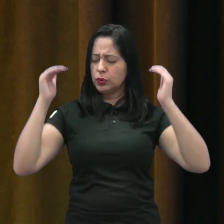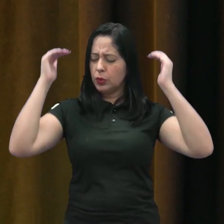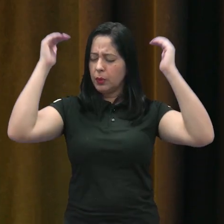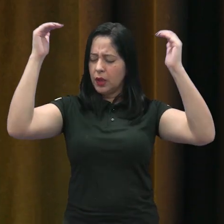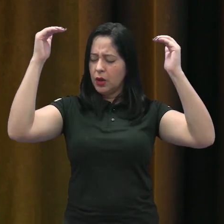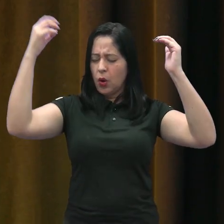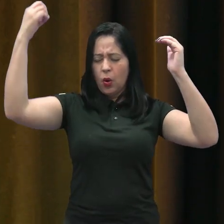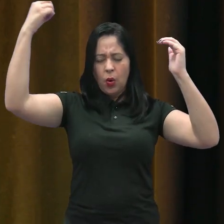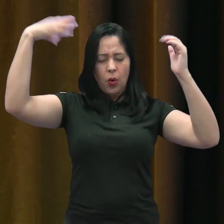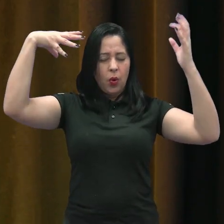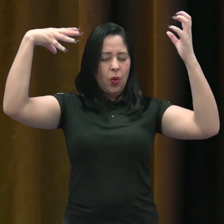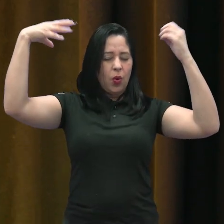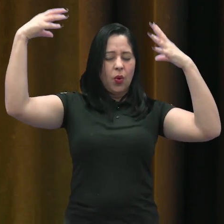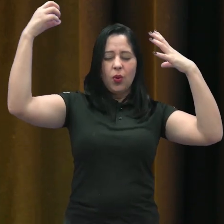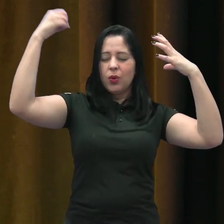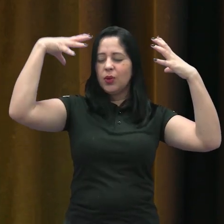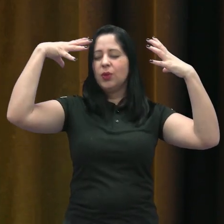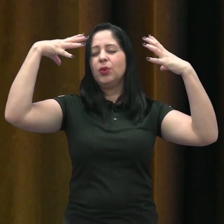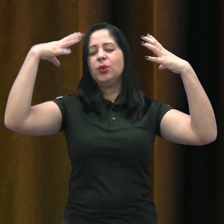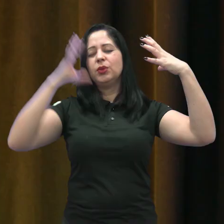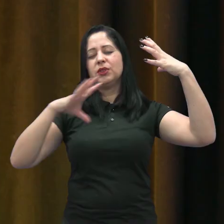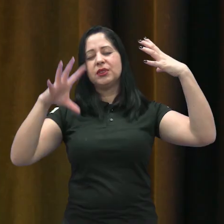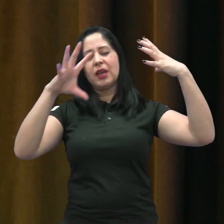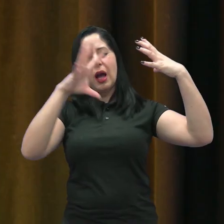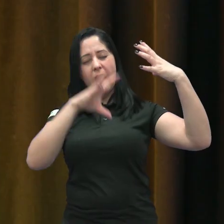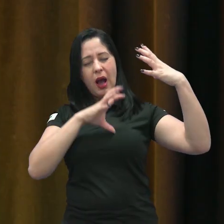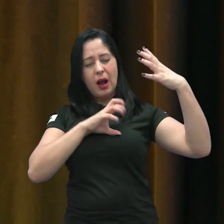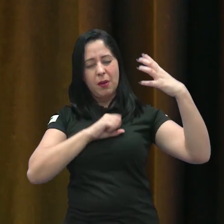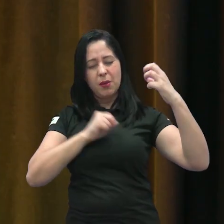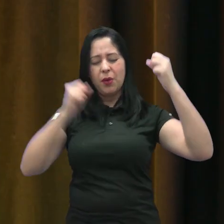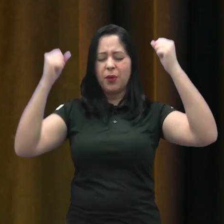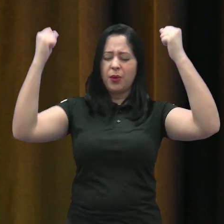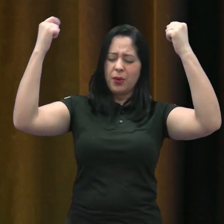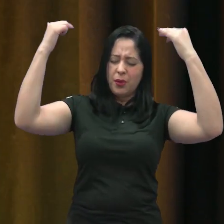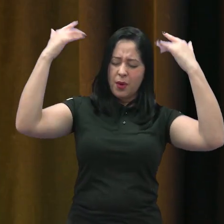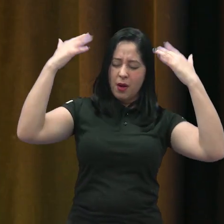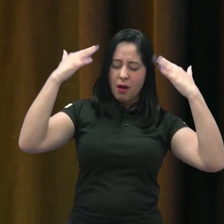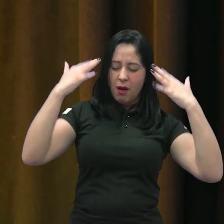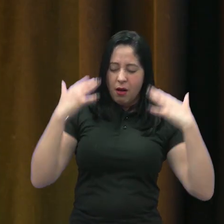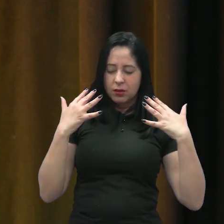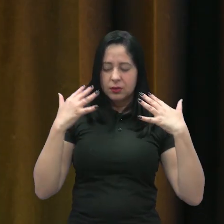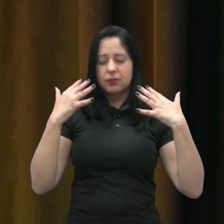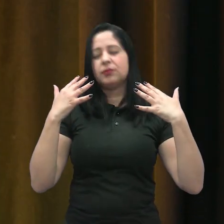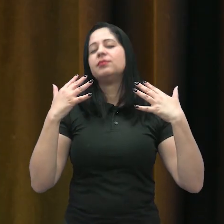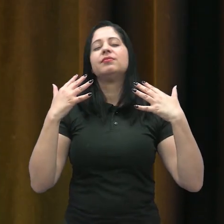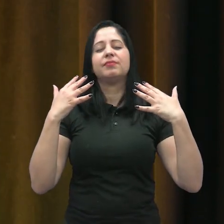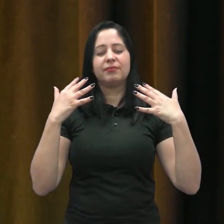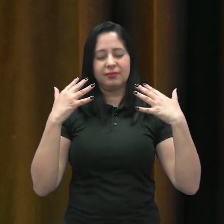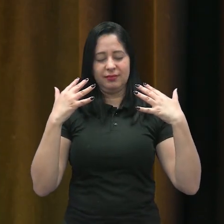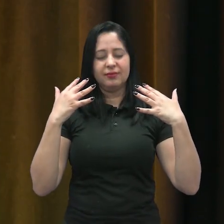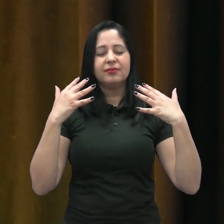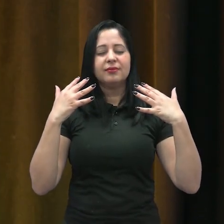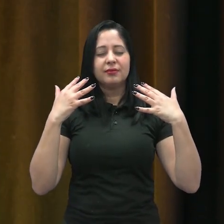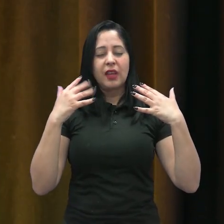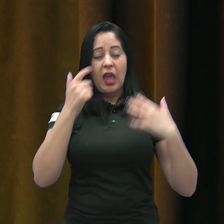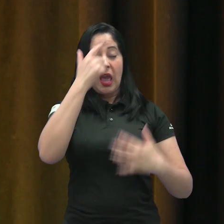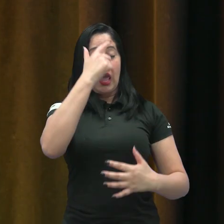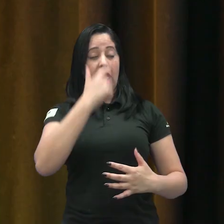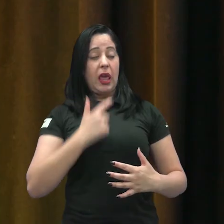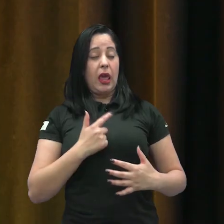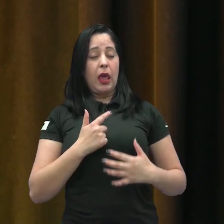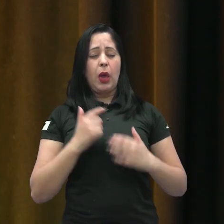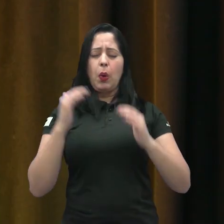encha de luz, que me encha de amor, que eu possa me reconhecer sabendo o ser grandioso que eu